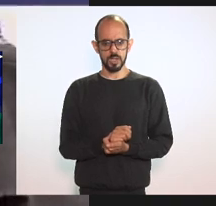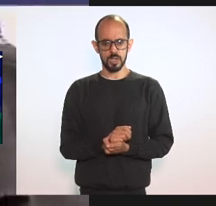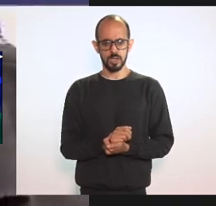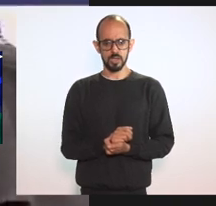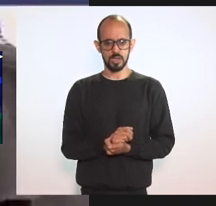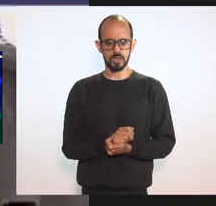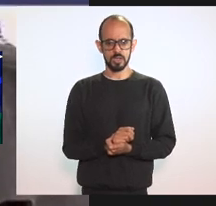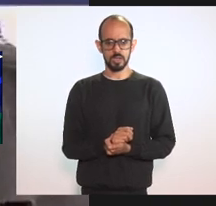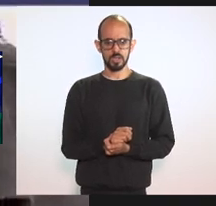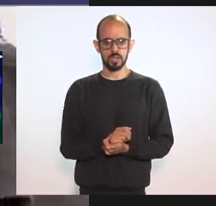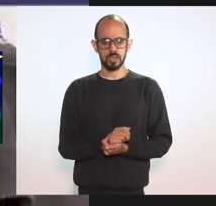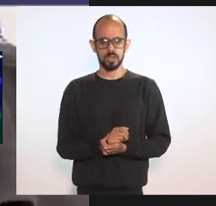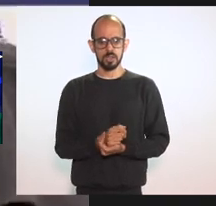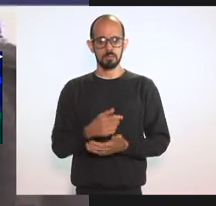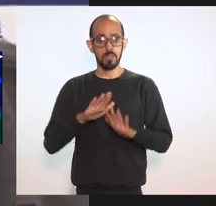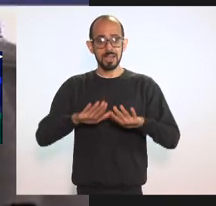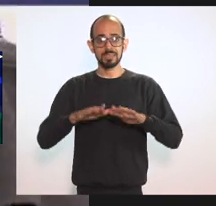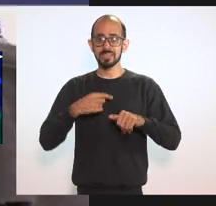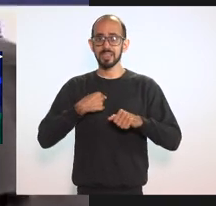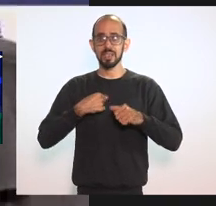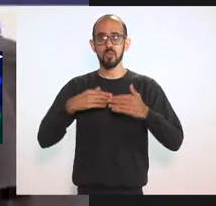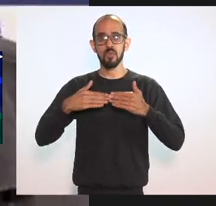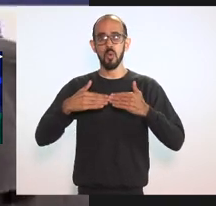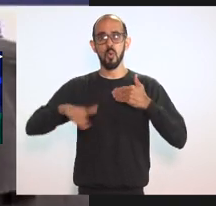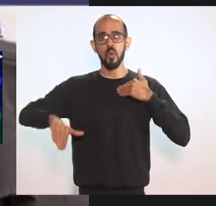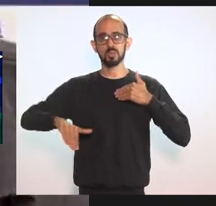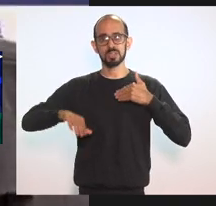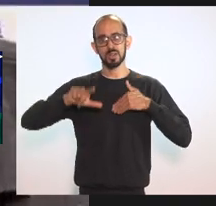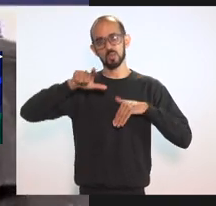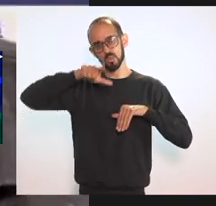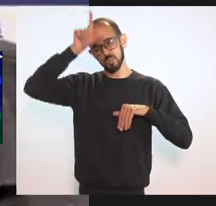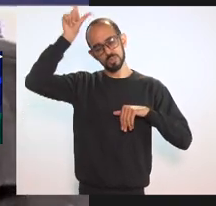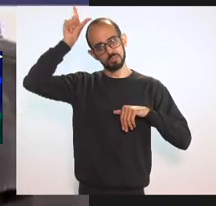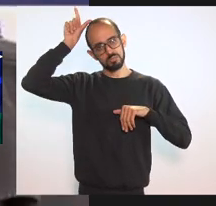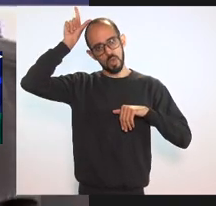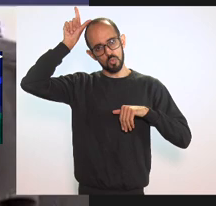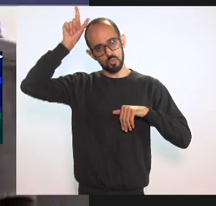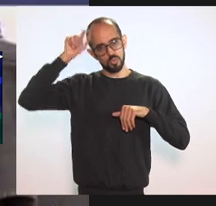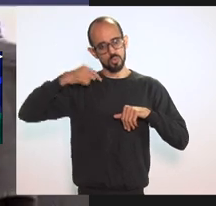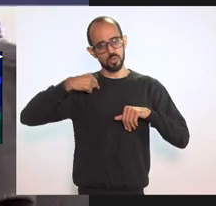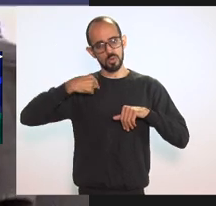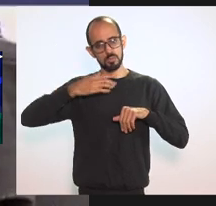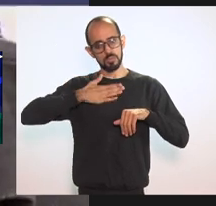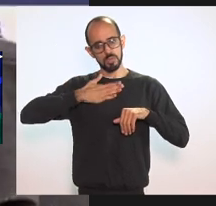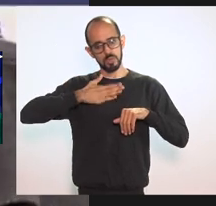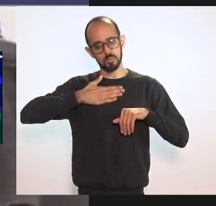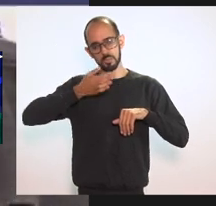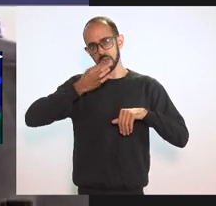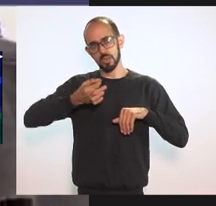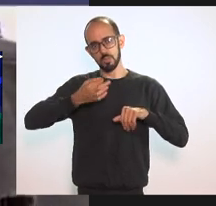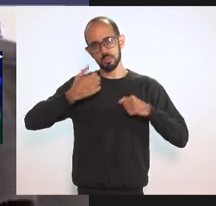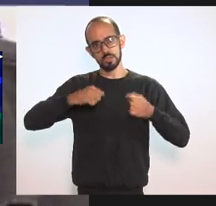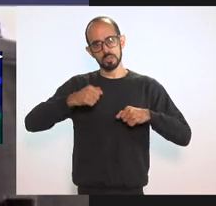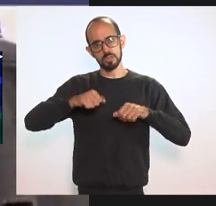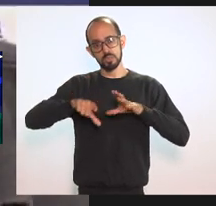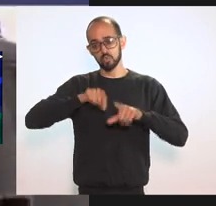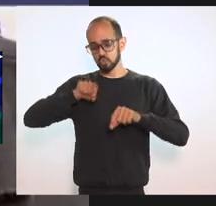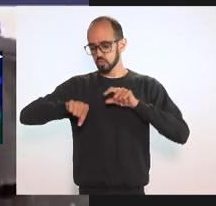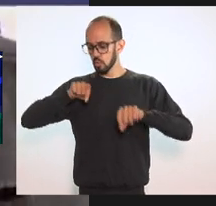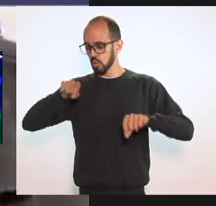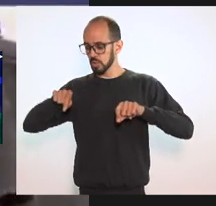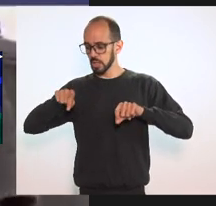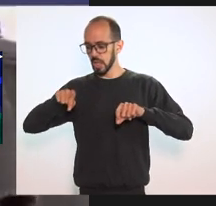do deputado Luiz Paulo acho que o feriado ele tem que ser é facultativo e os prefeitos que